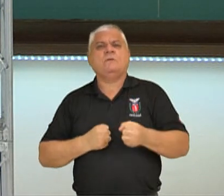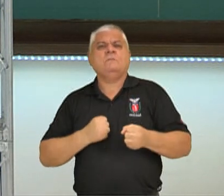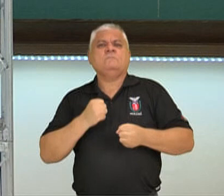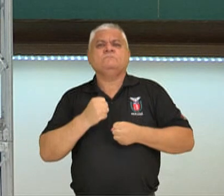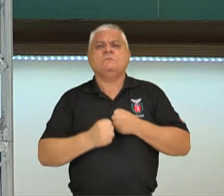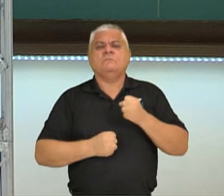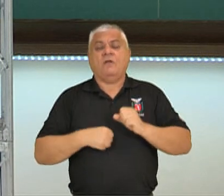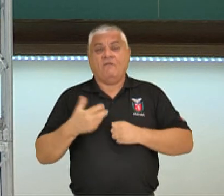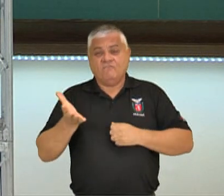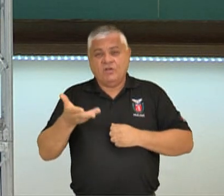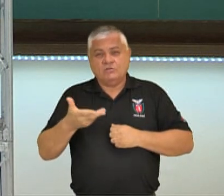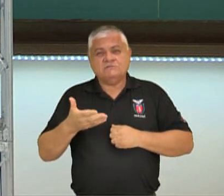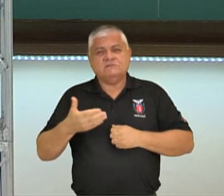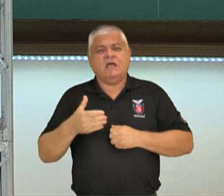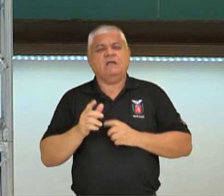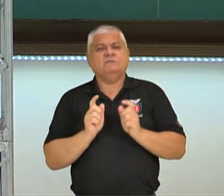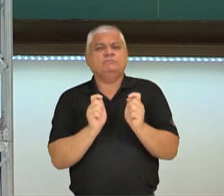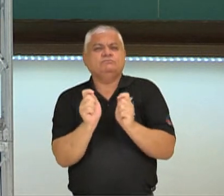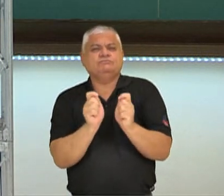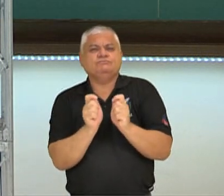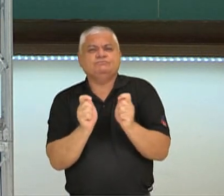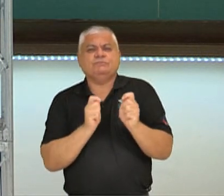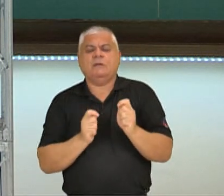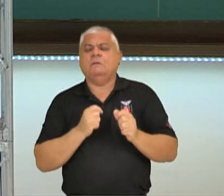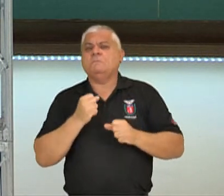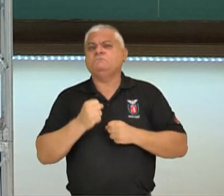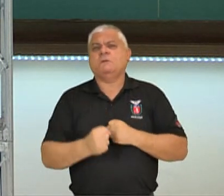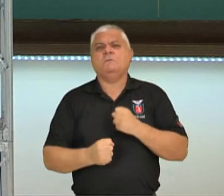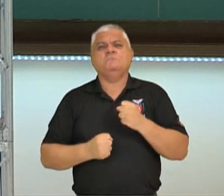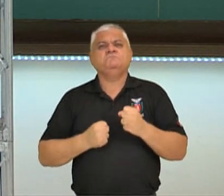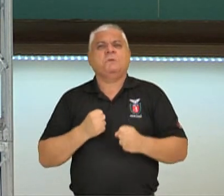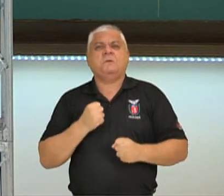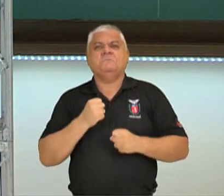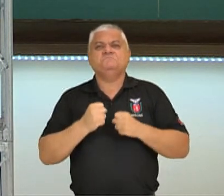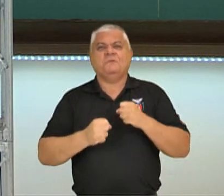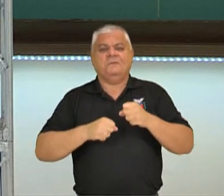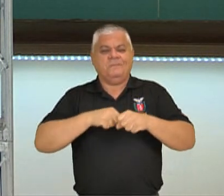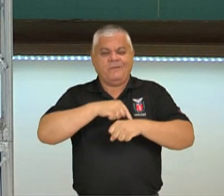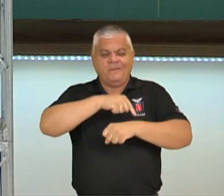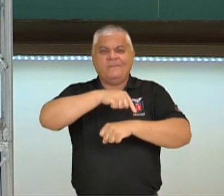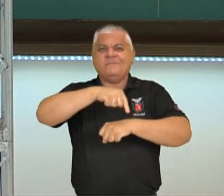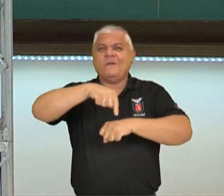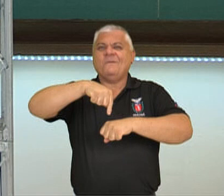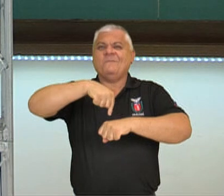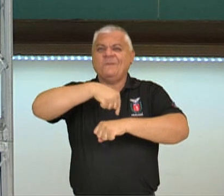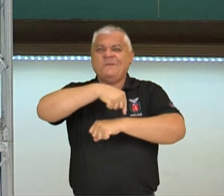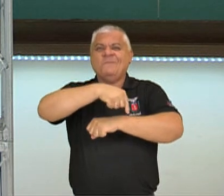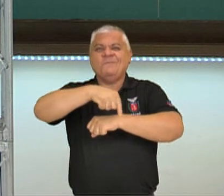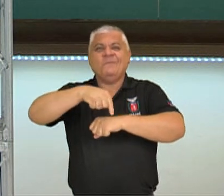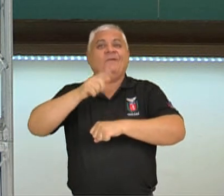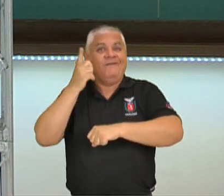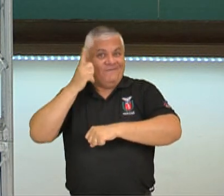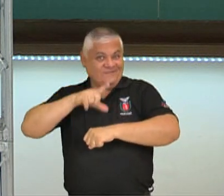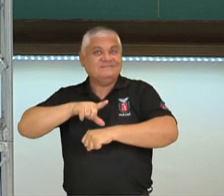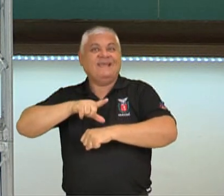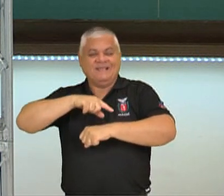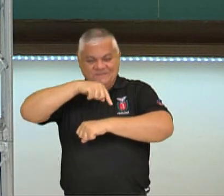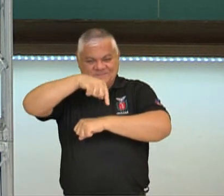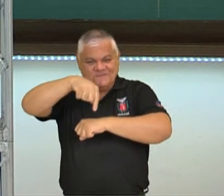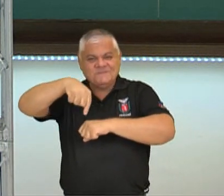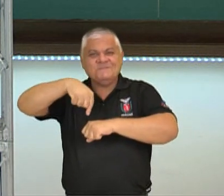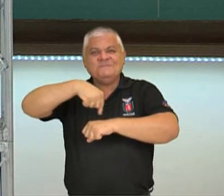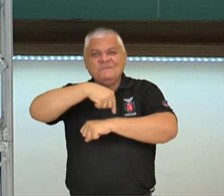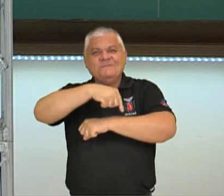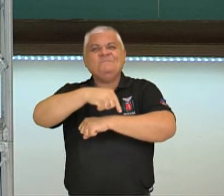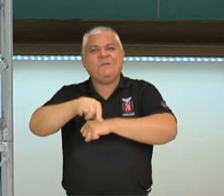então eu vou conseguir manter esse exercício por mais tempo e vou conseguir completar